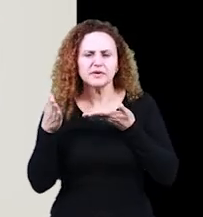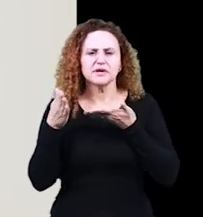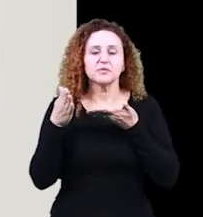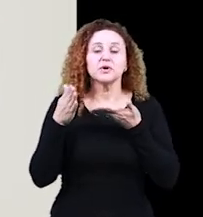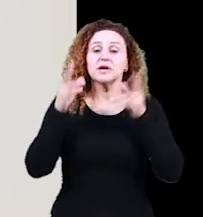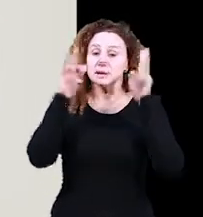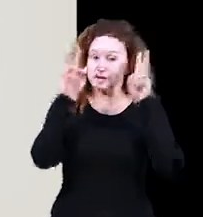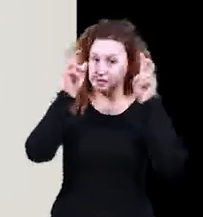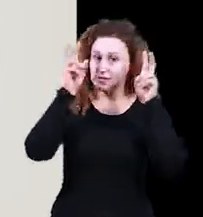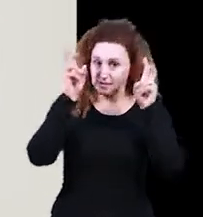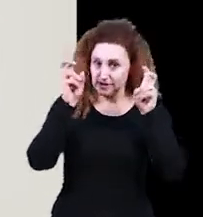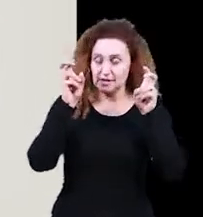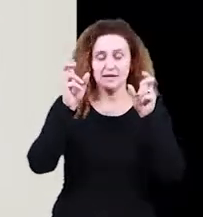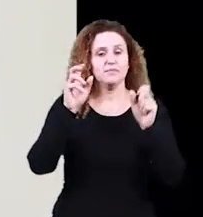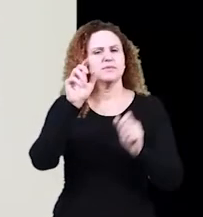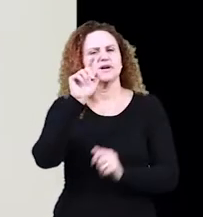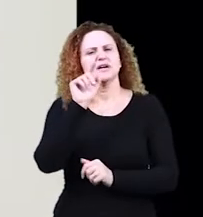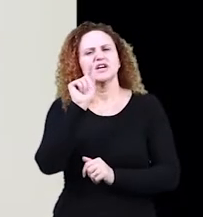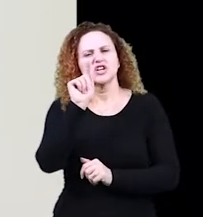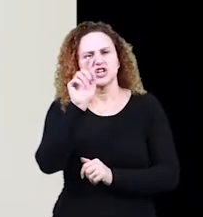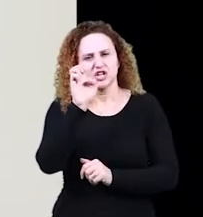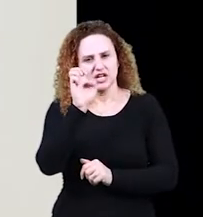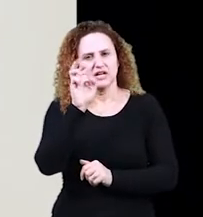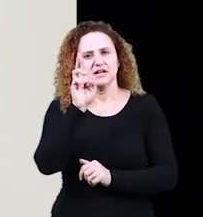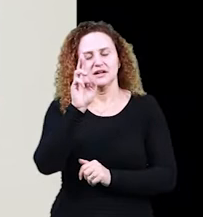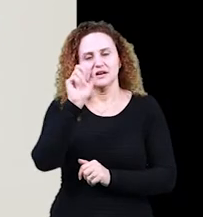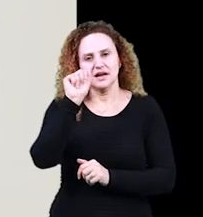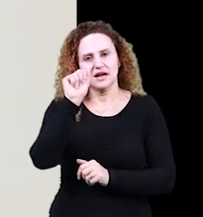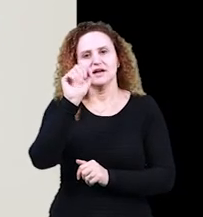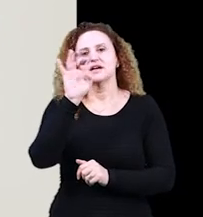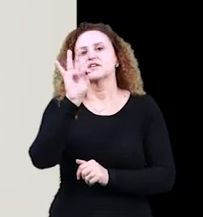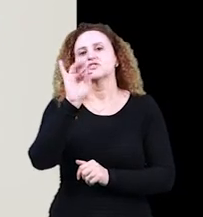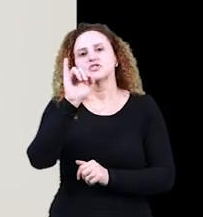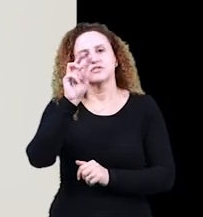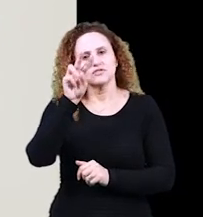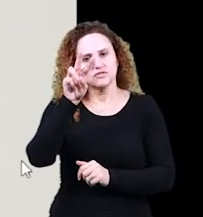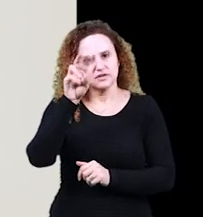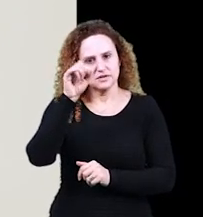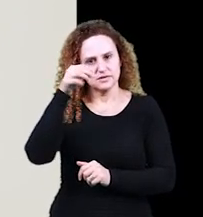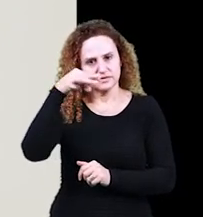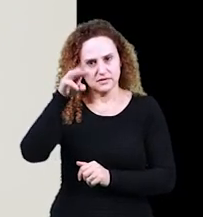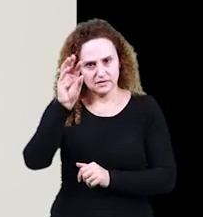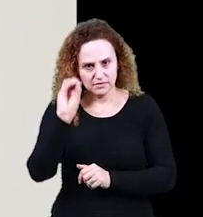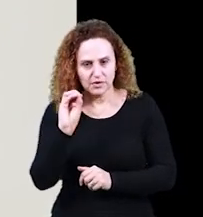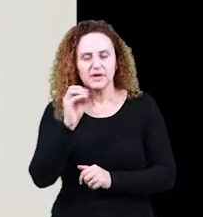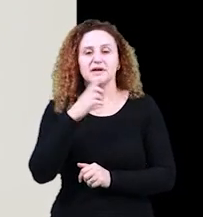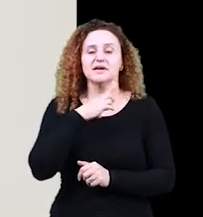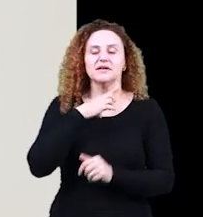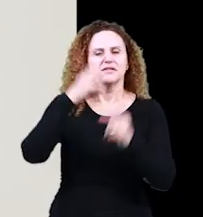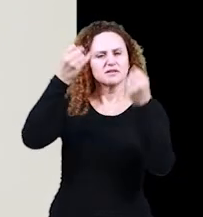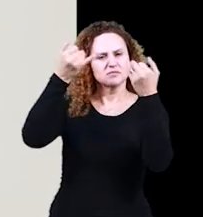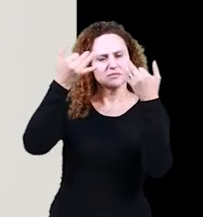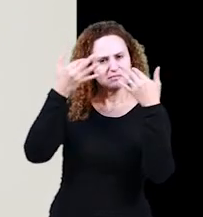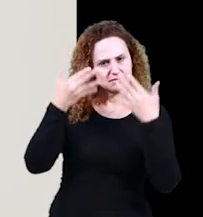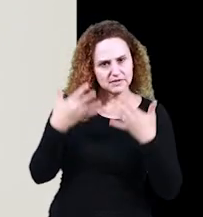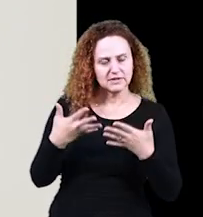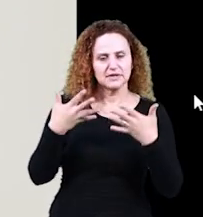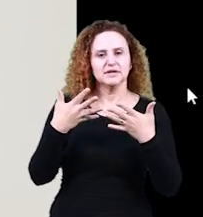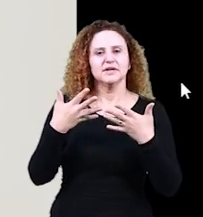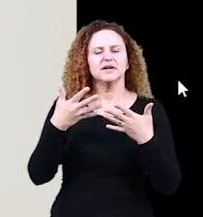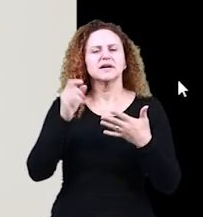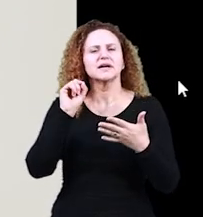o gerativismo Visa aos universais linguísticos que são mecanismos necessários comuns a todas as línguas que